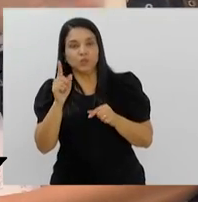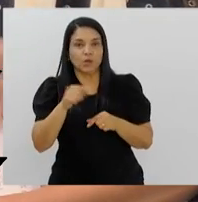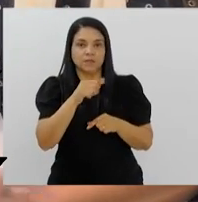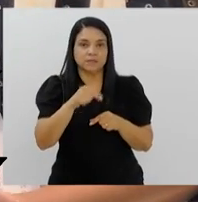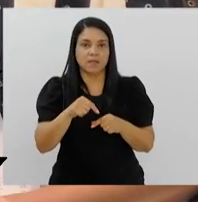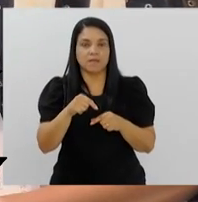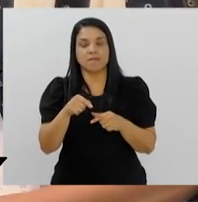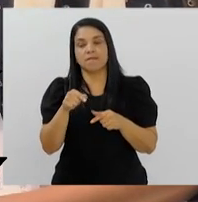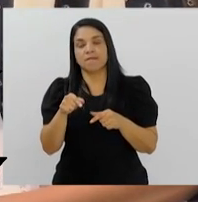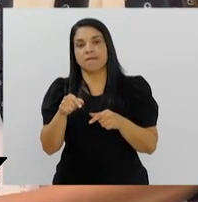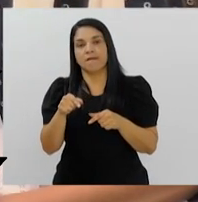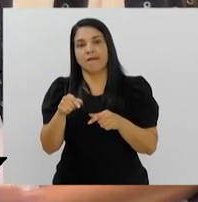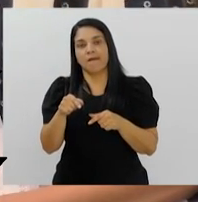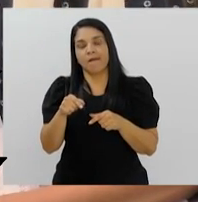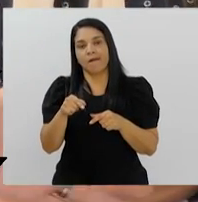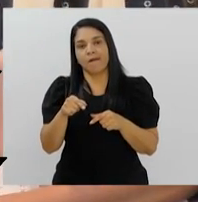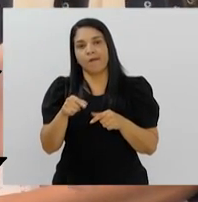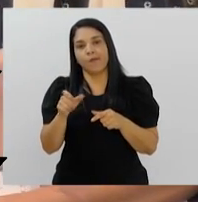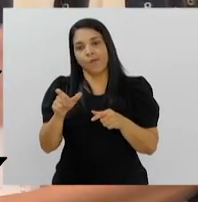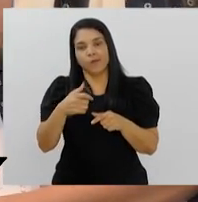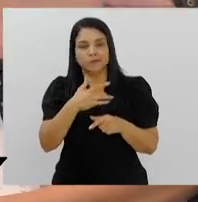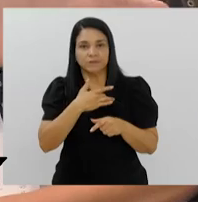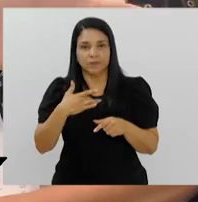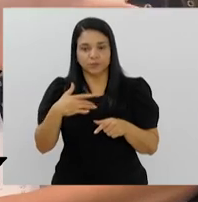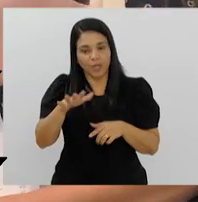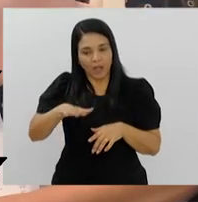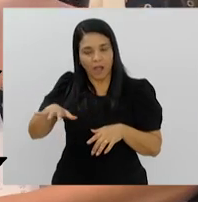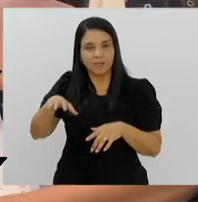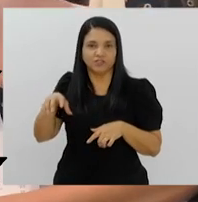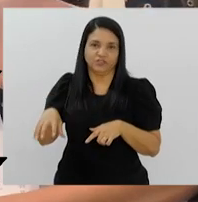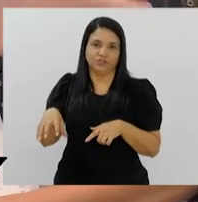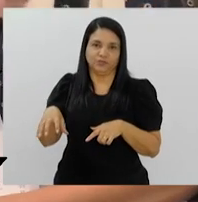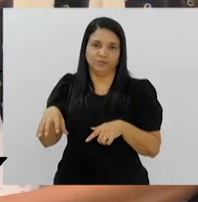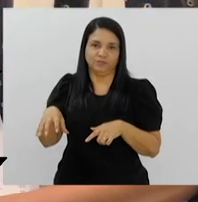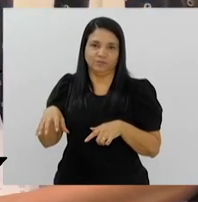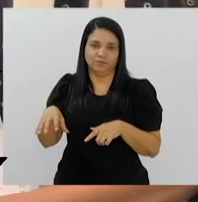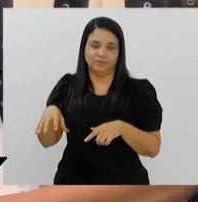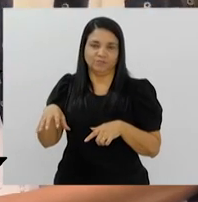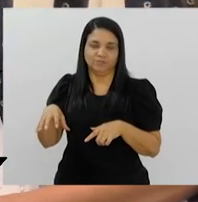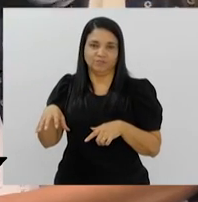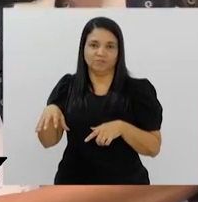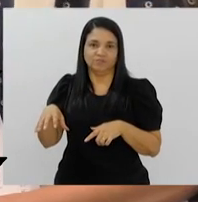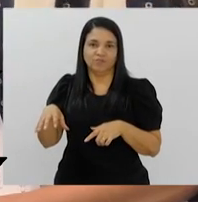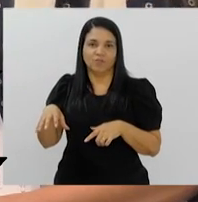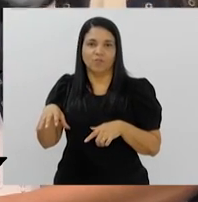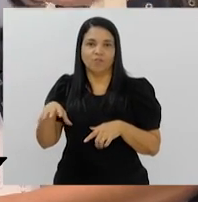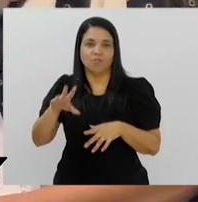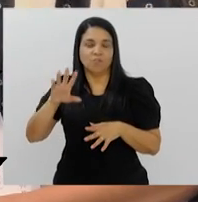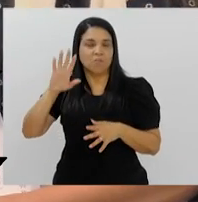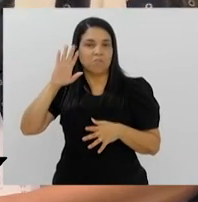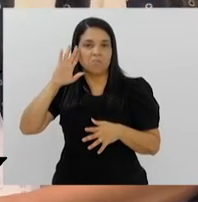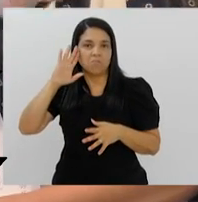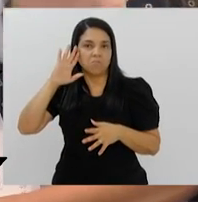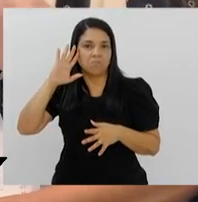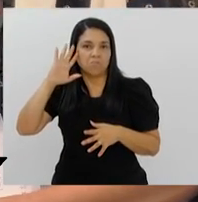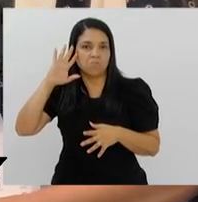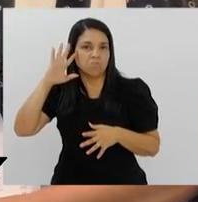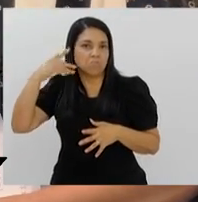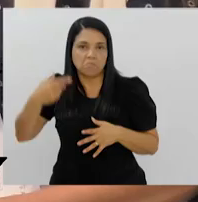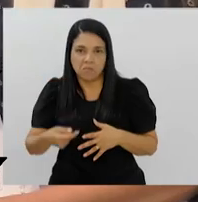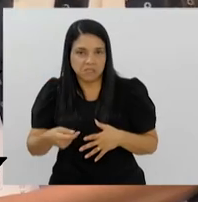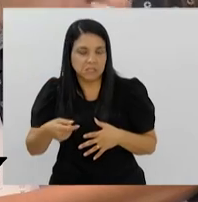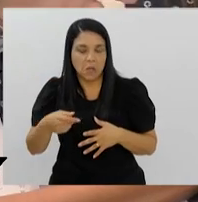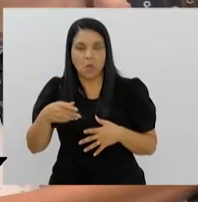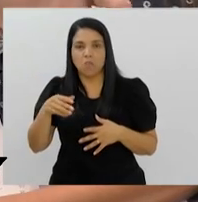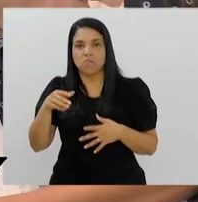unimia daquela região é isso não tem não tem o poder de decisão eh o presidente ou a Unimed ferge não tem poder de decisão